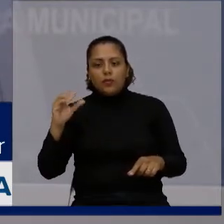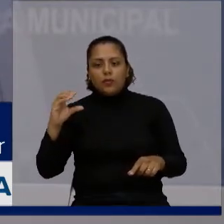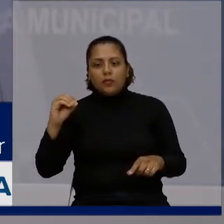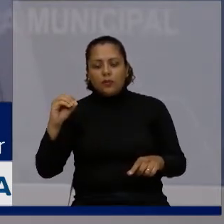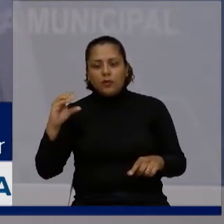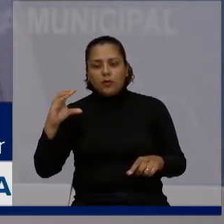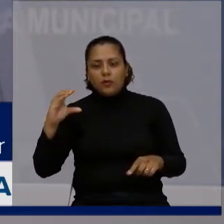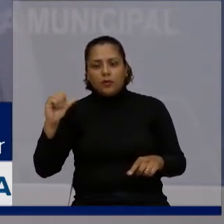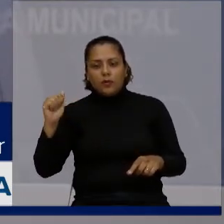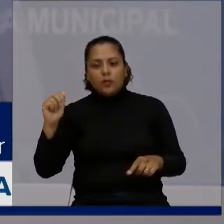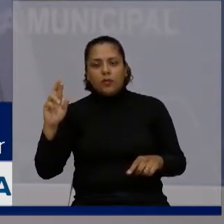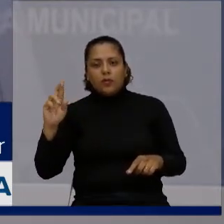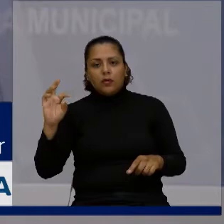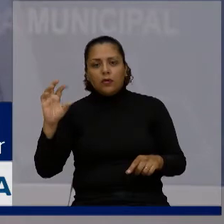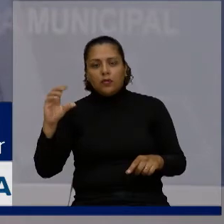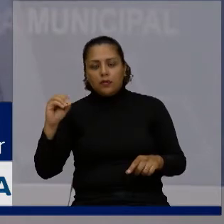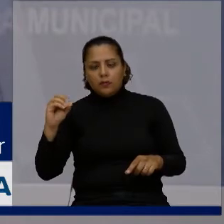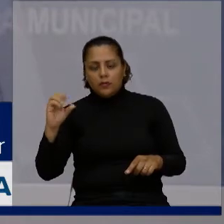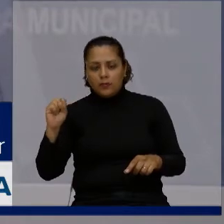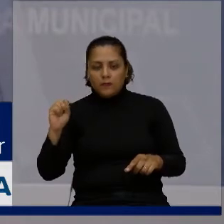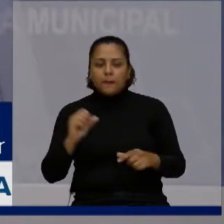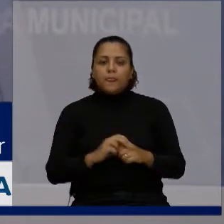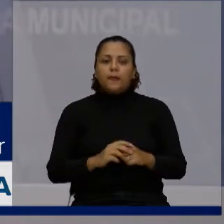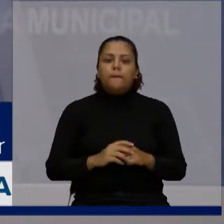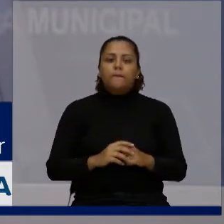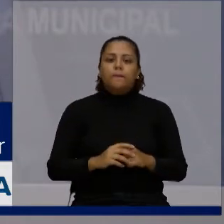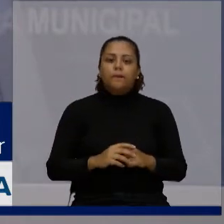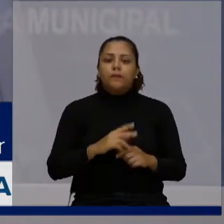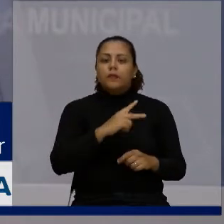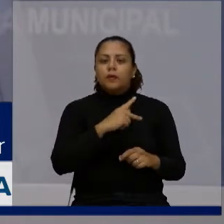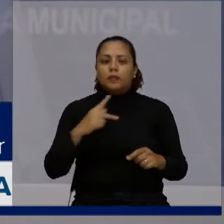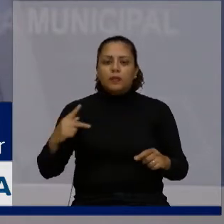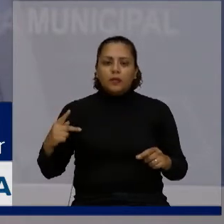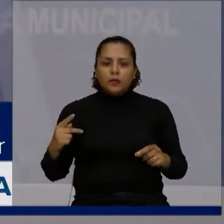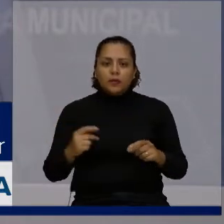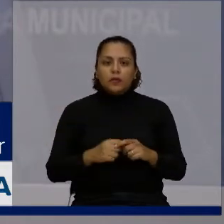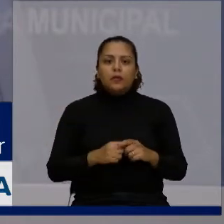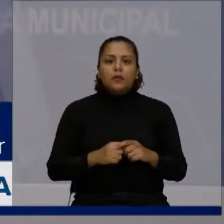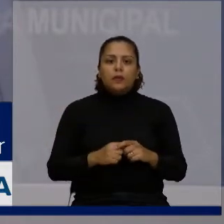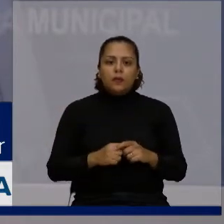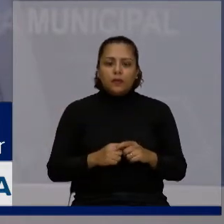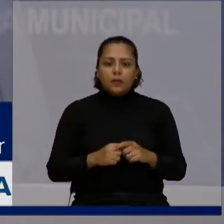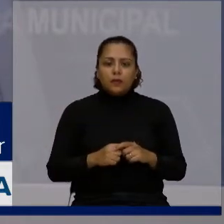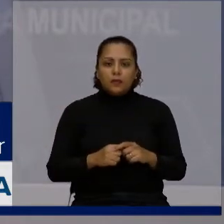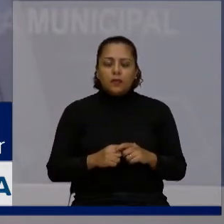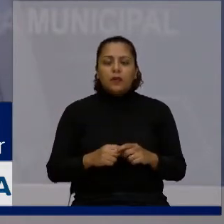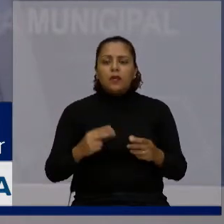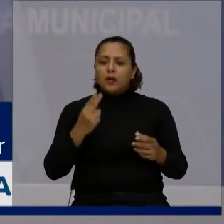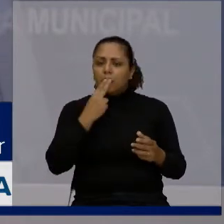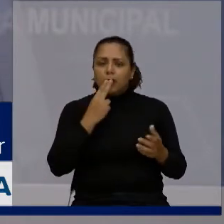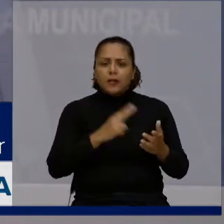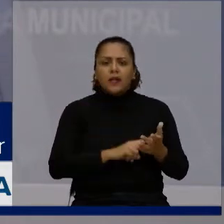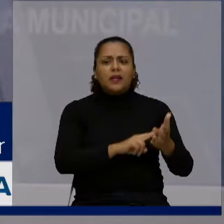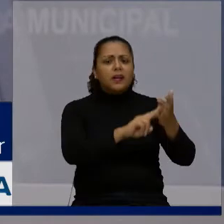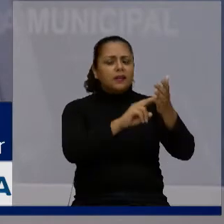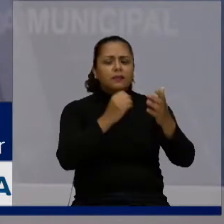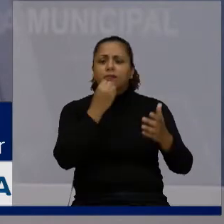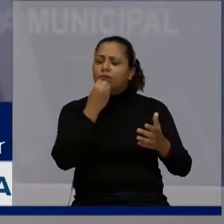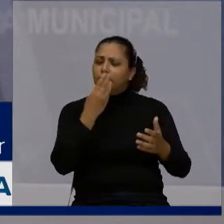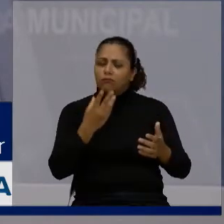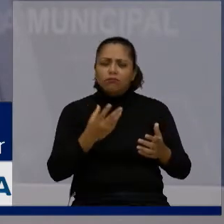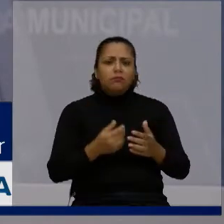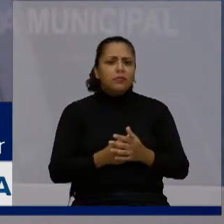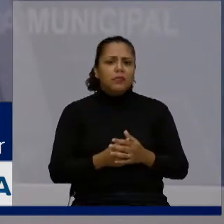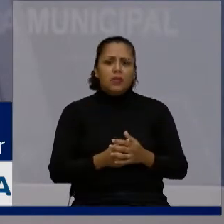Congregacionais. Destaco aqui que realmente é uma carta que tem muito sentido, tem muito a ver